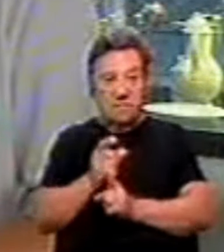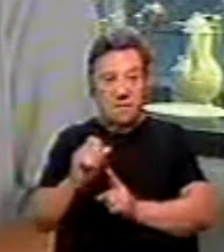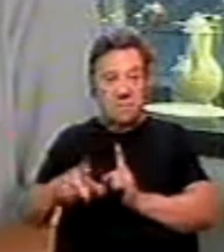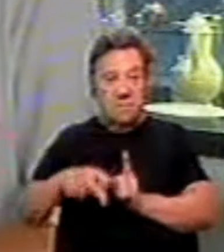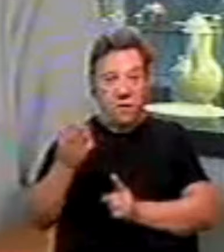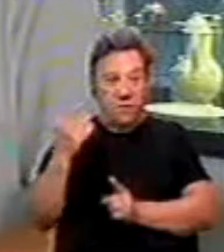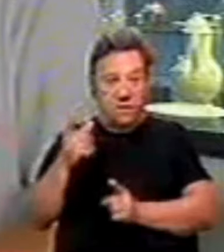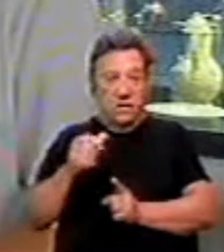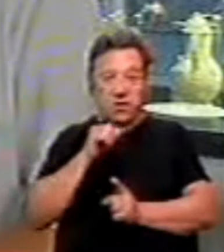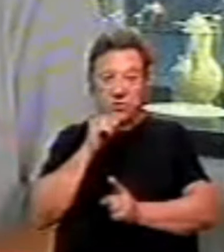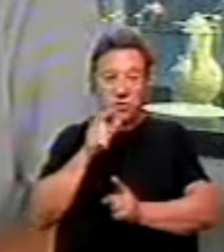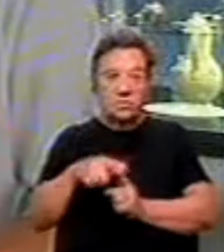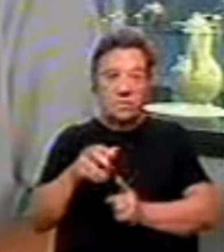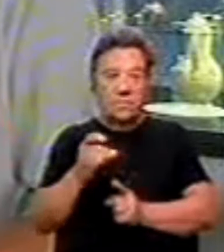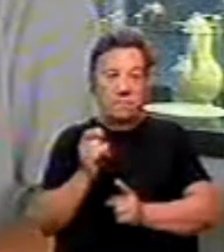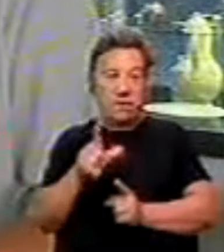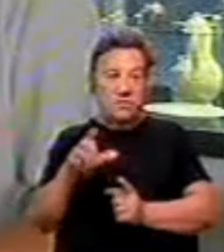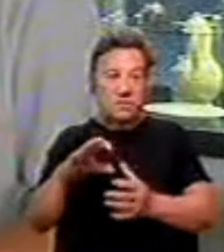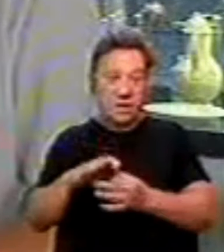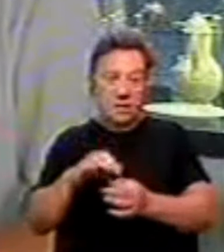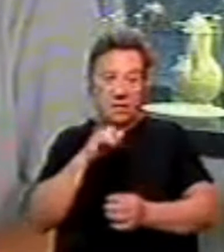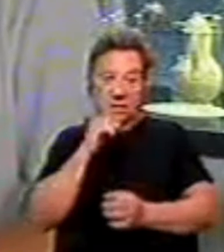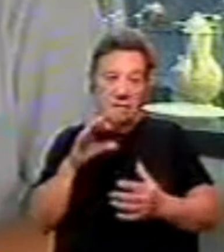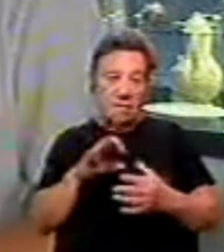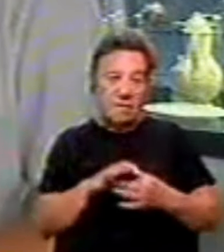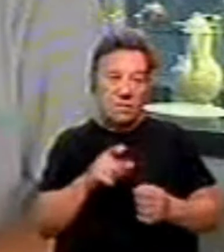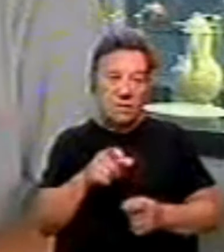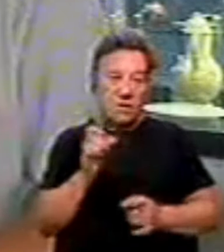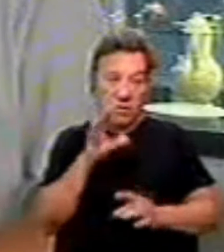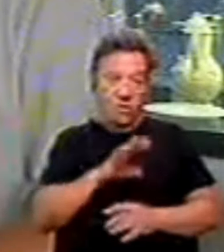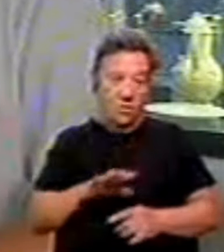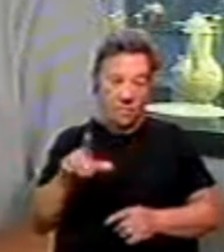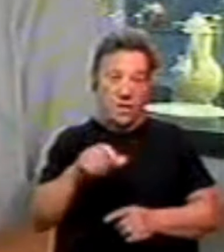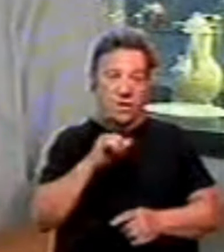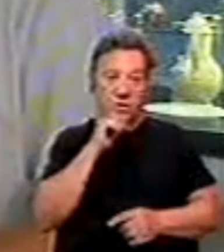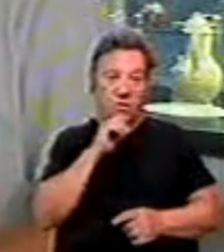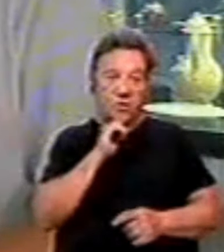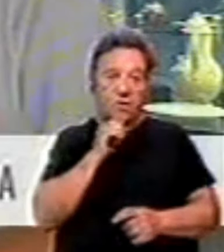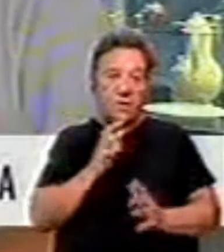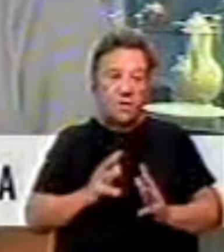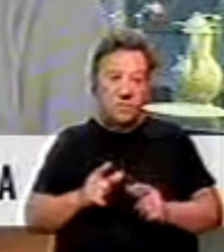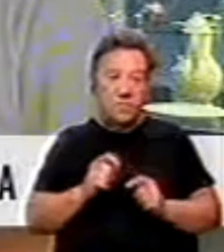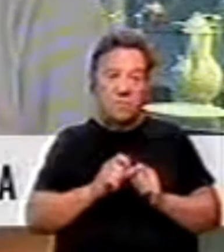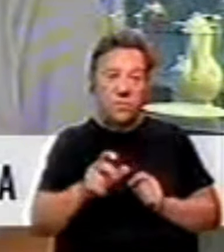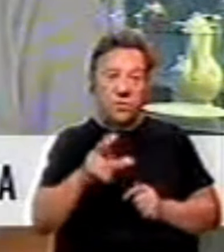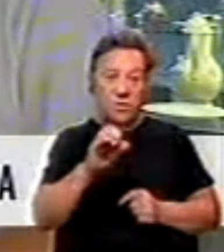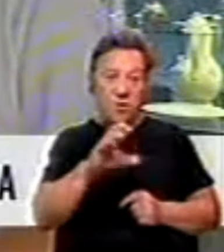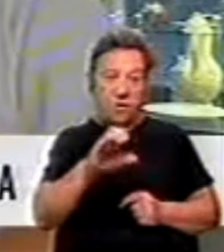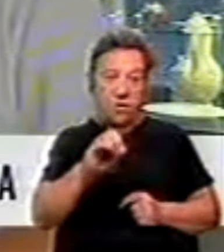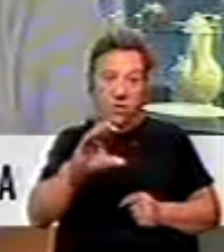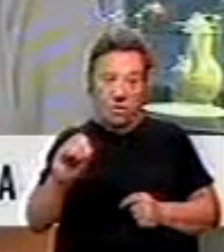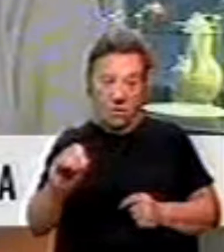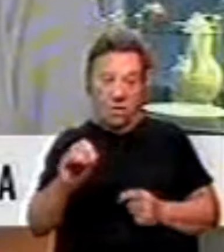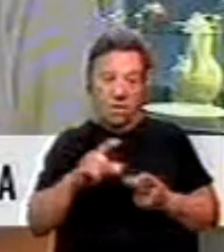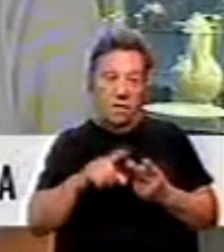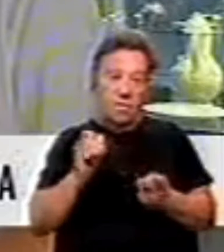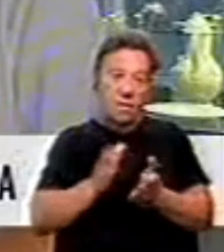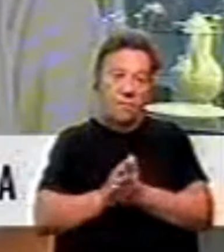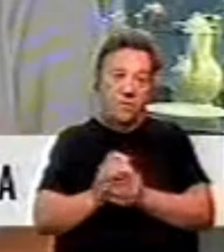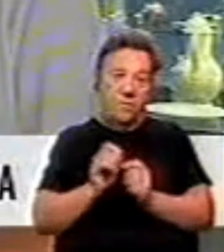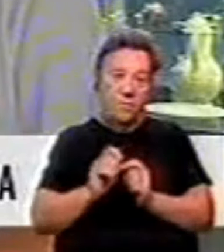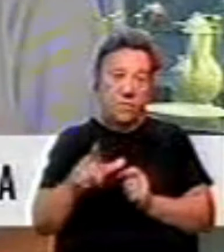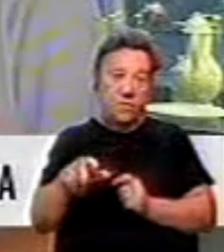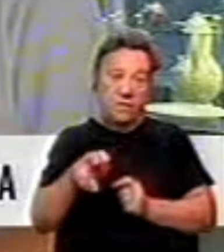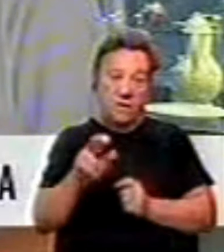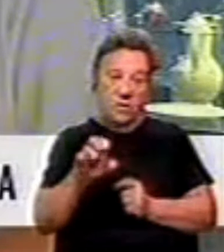na moda, os tons pastéis, que correspondem, na Europa, a cores desenvolvidas no período rococó e depois também aproveitadas no